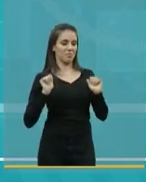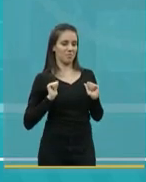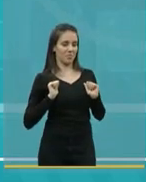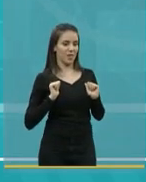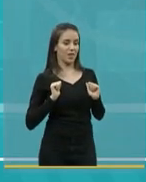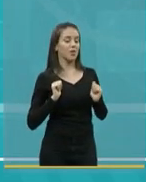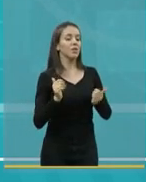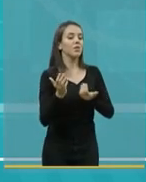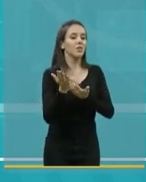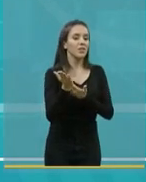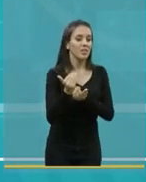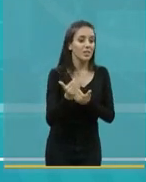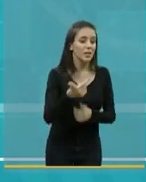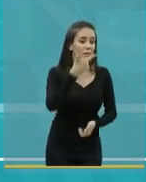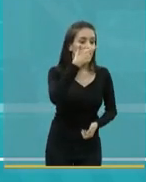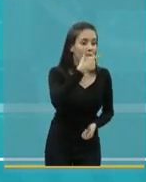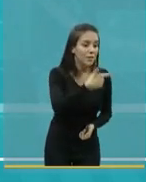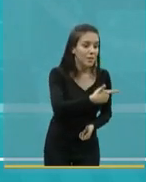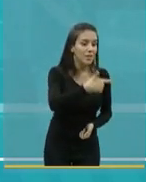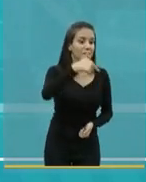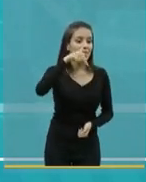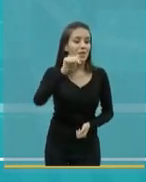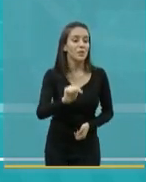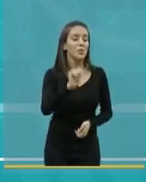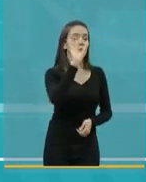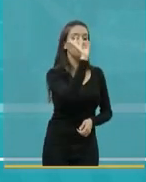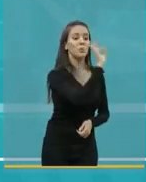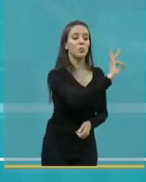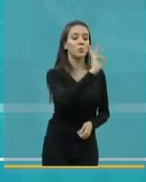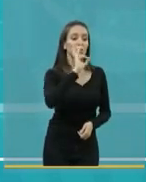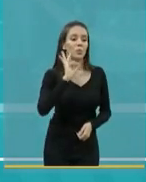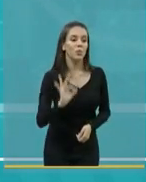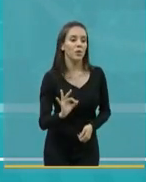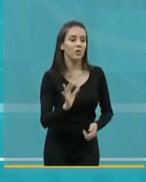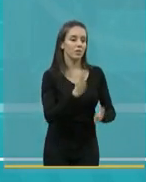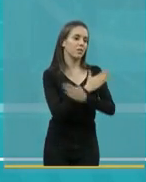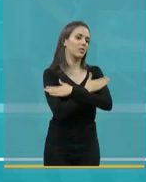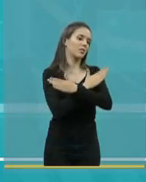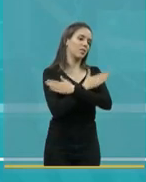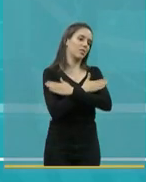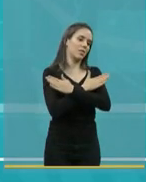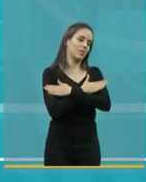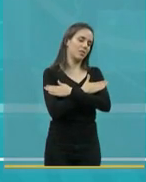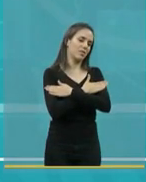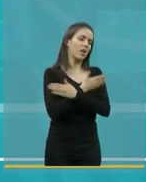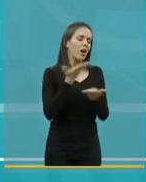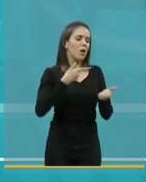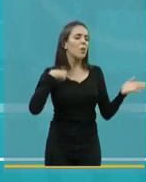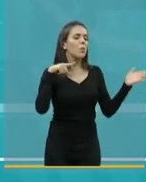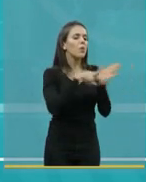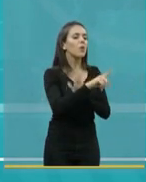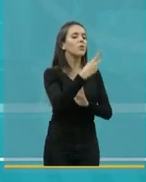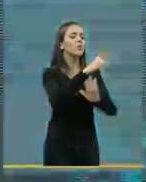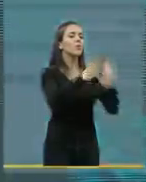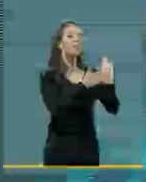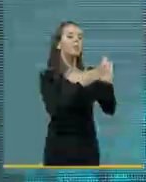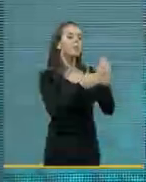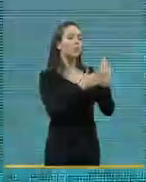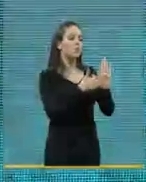jovens 27 por cento de desemprego é uma pergunta qual a proposta